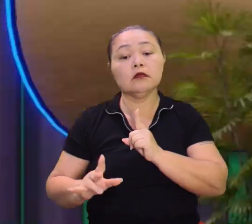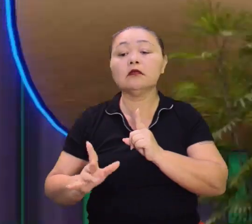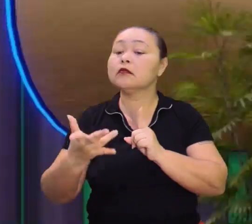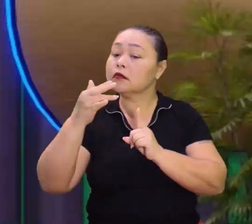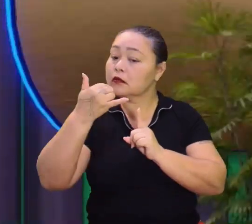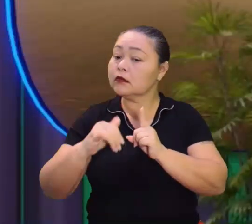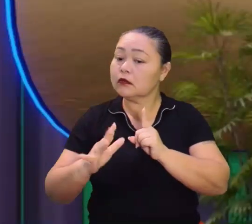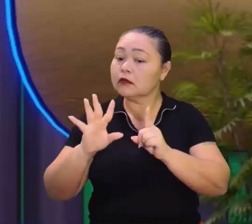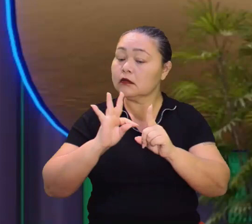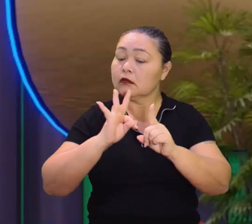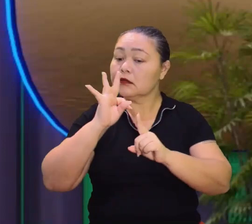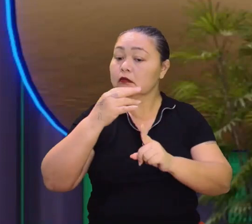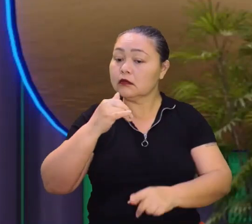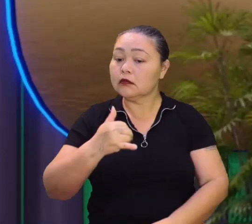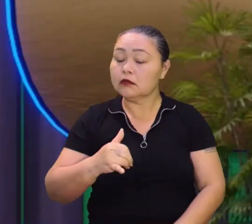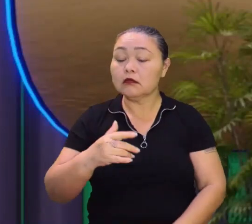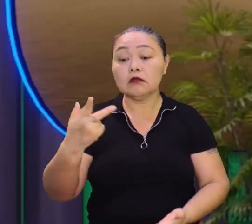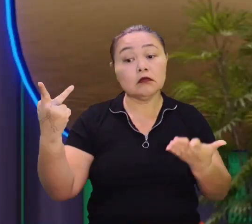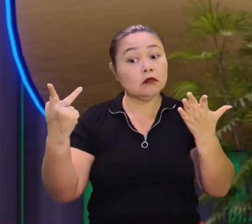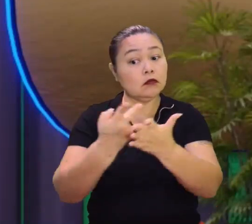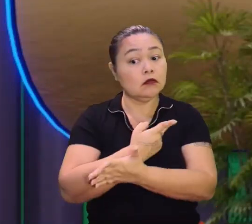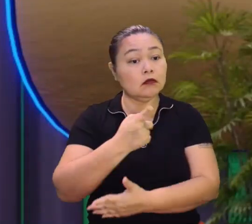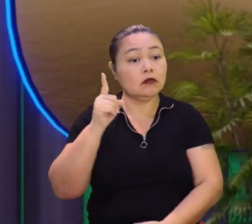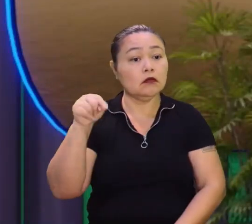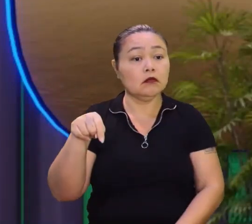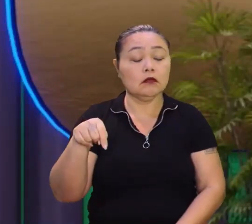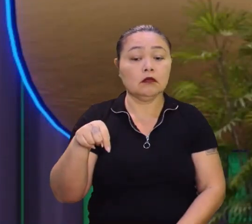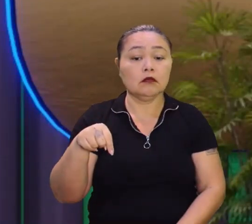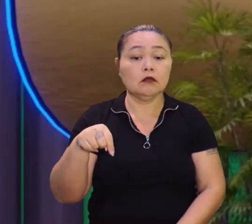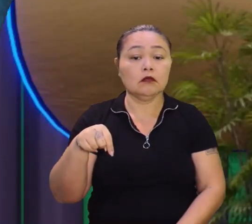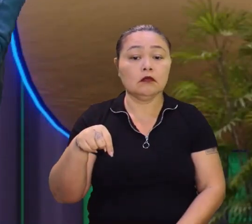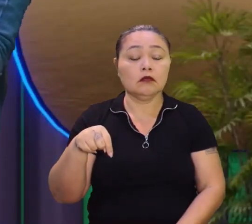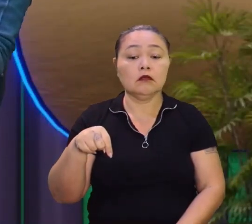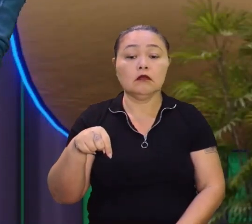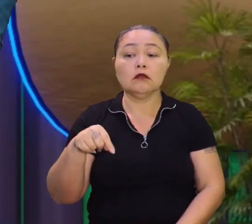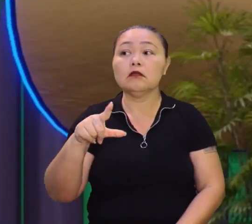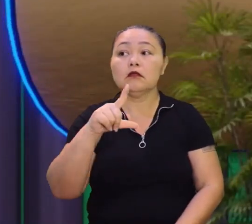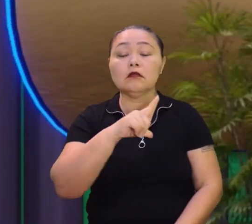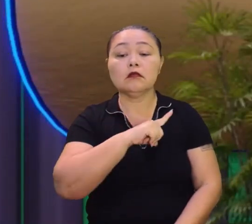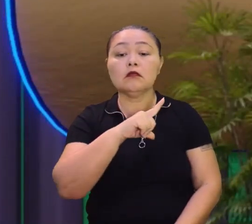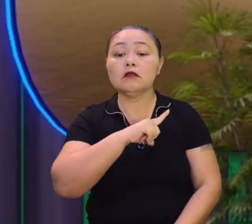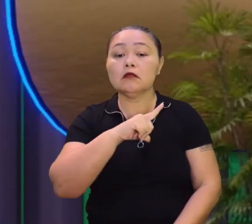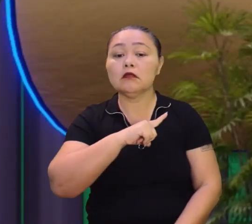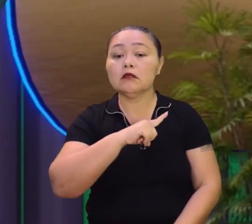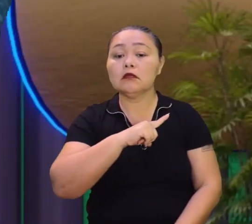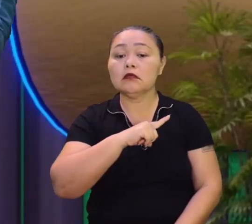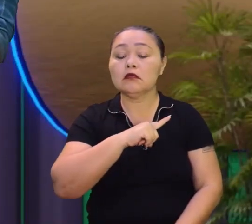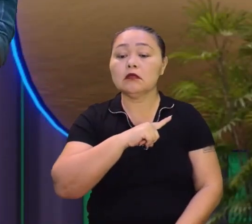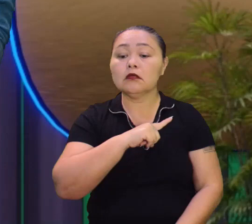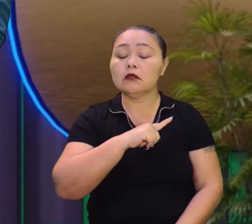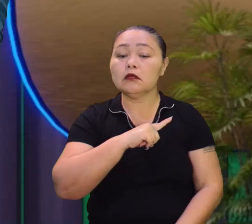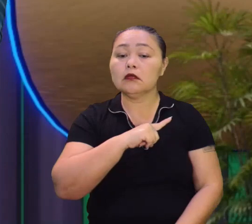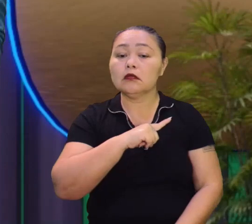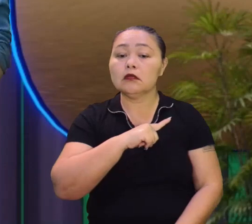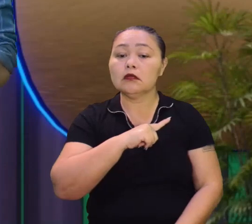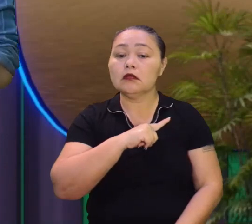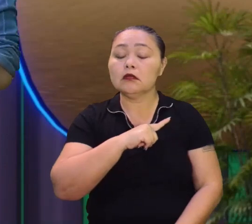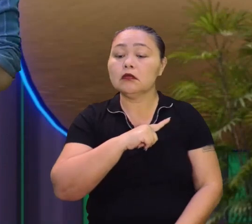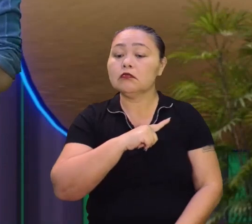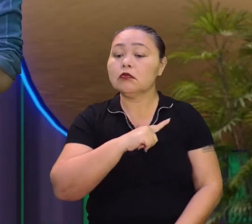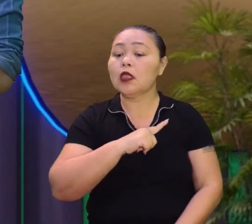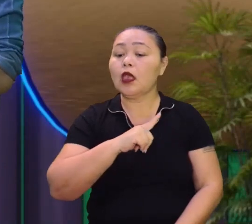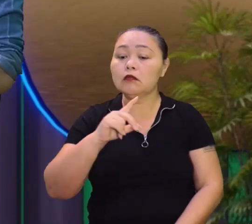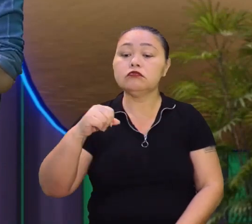Então, as termoelétricas é o seguinte, acontece de elas terem que ficar em muitos lugares, ter que ficar